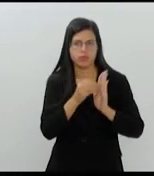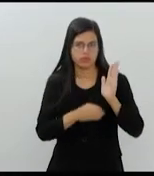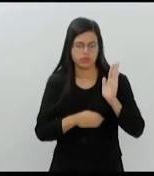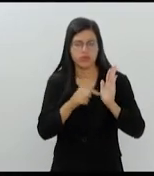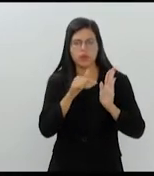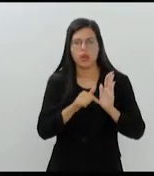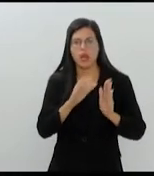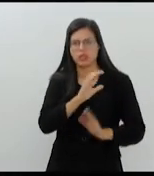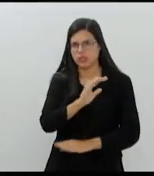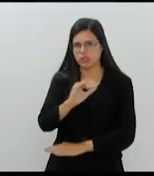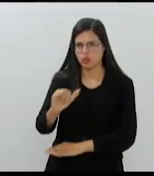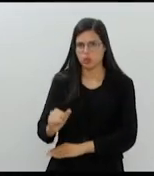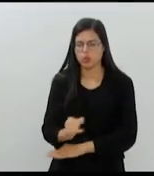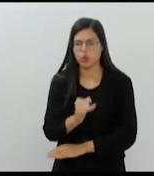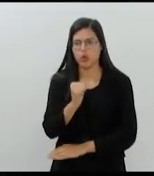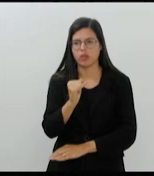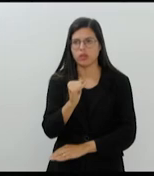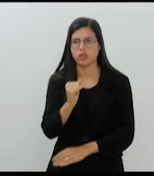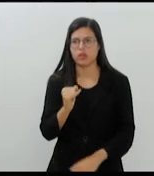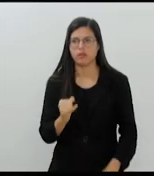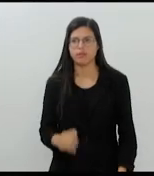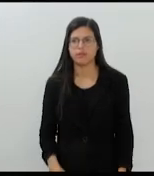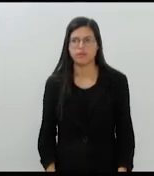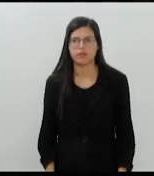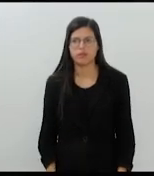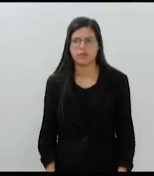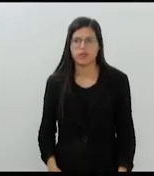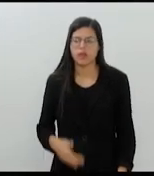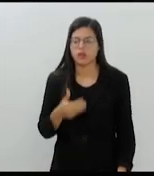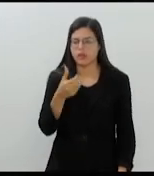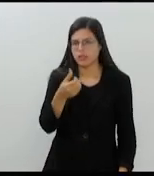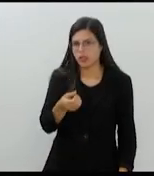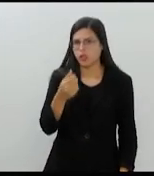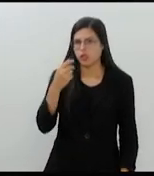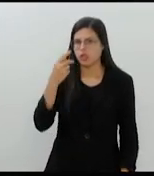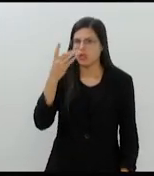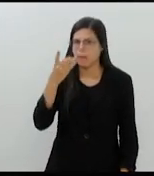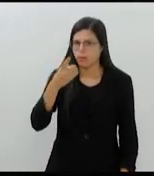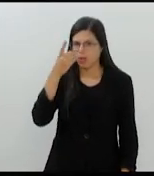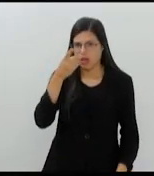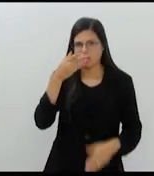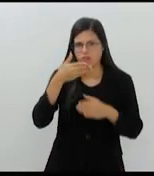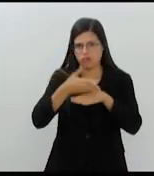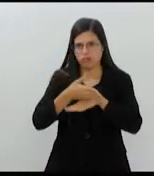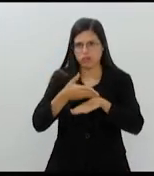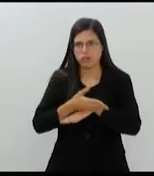Constituição e Justiça, presentes 6 parlamentares, deputado Fred